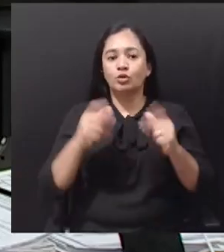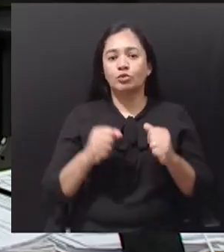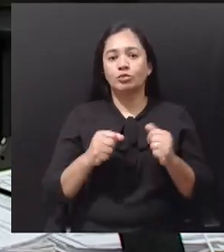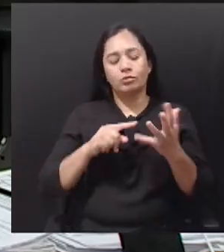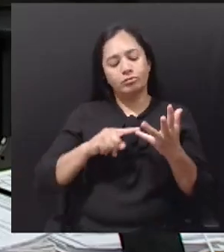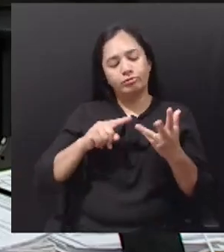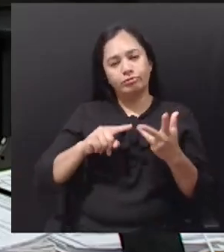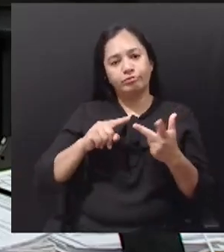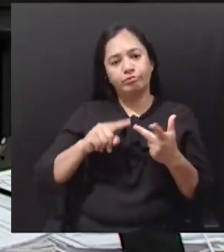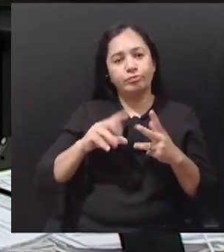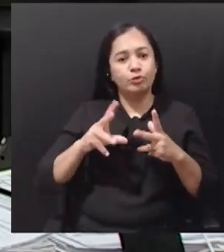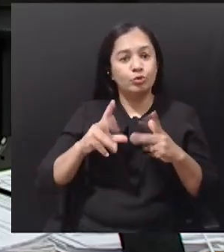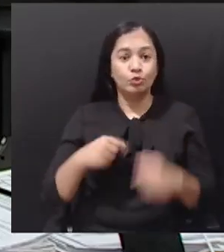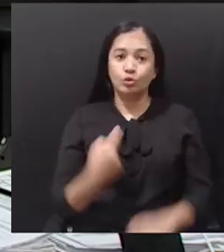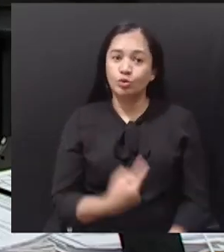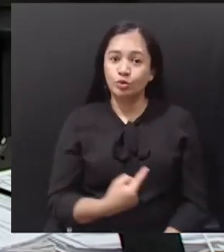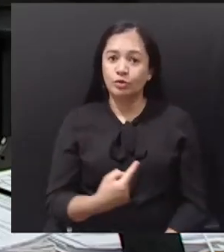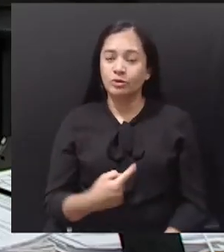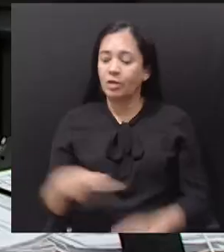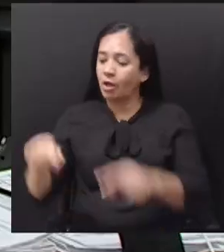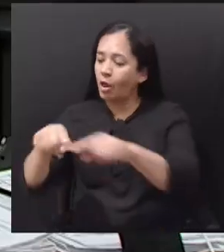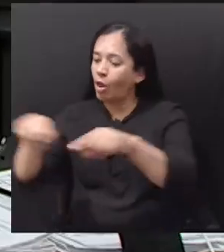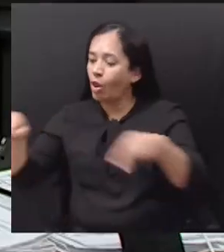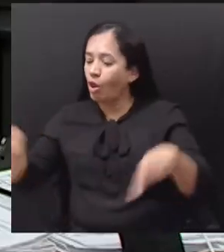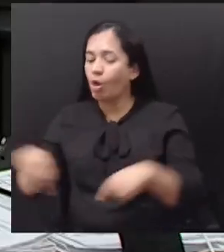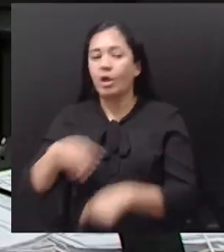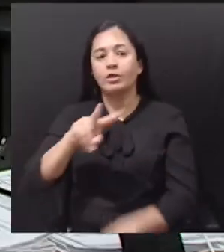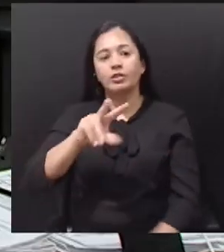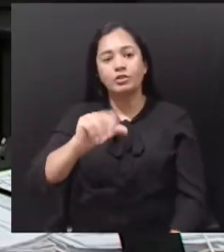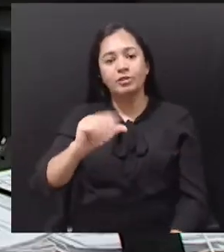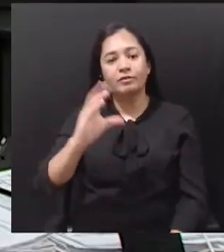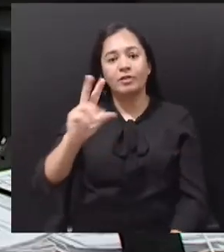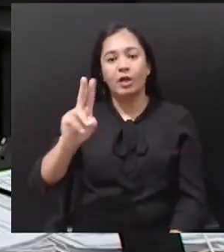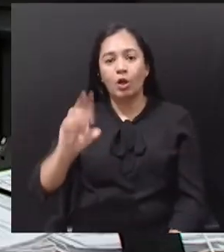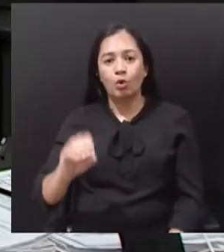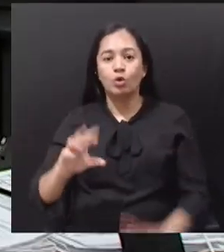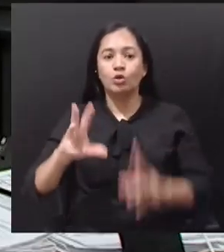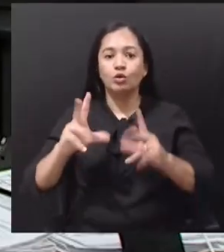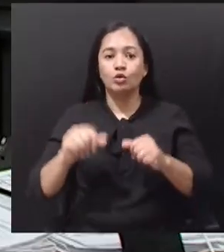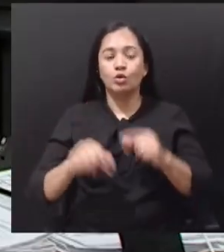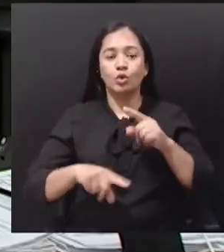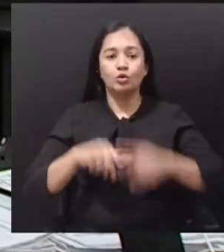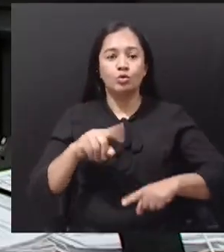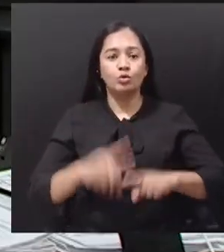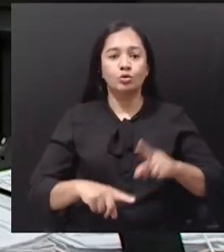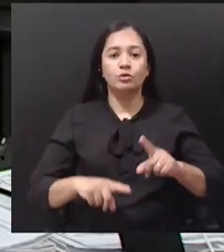fontes, as câmaras de vácuo, produzimos todos os equipamentos,